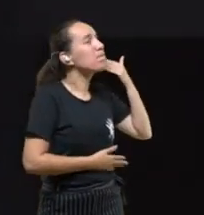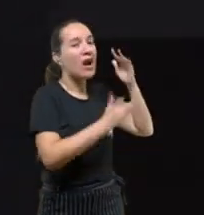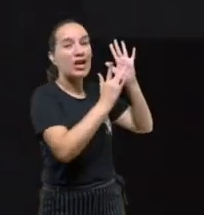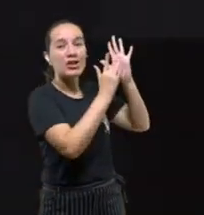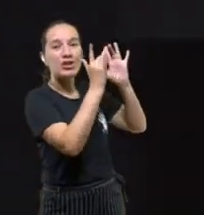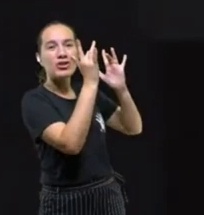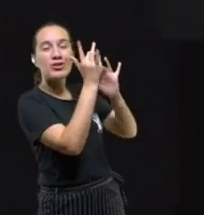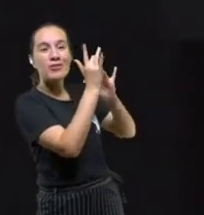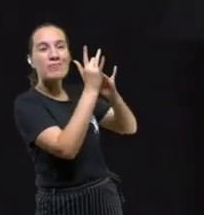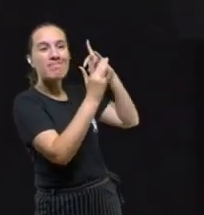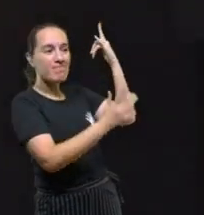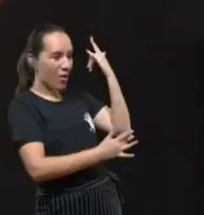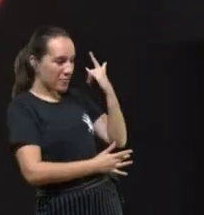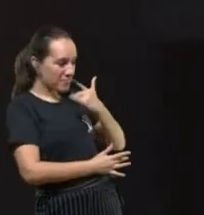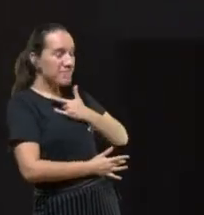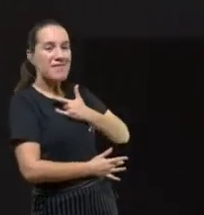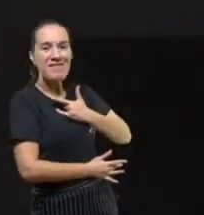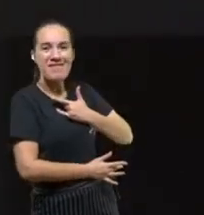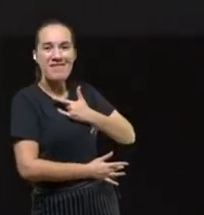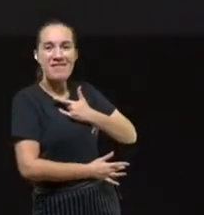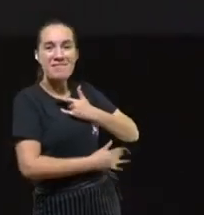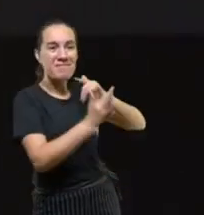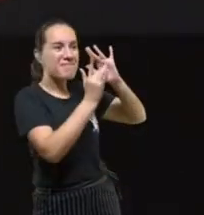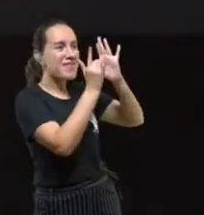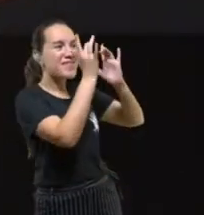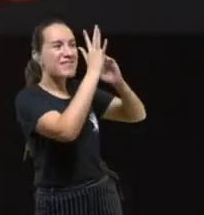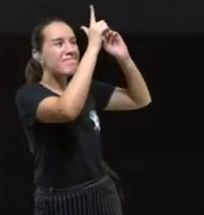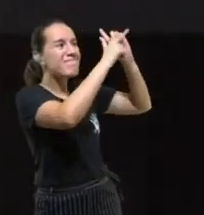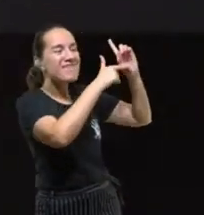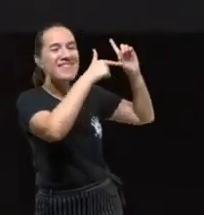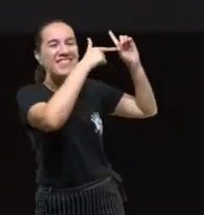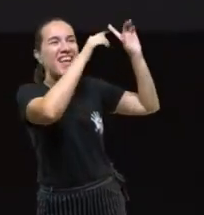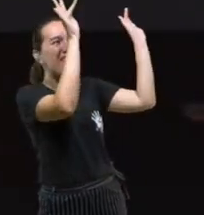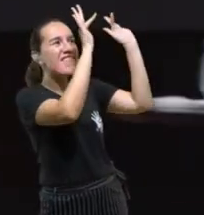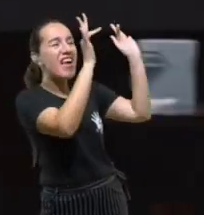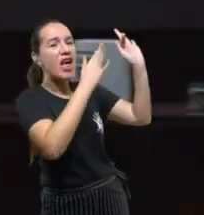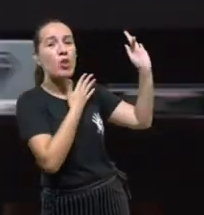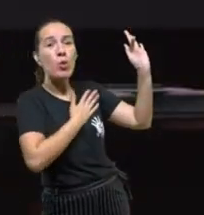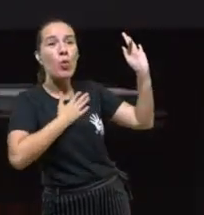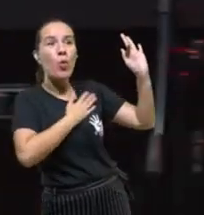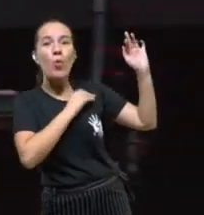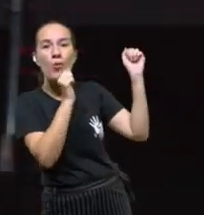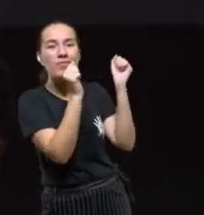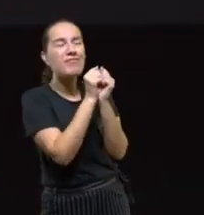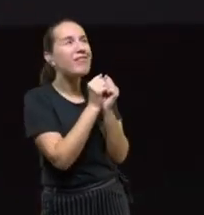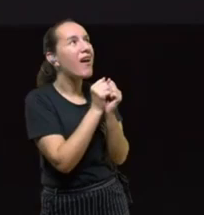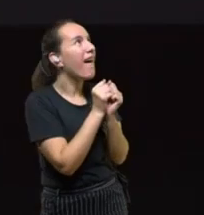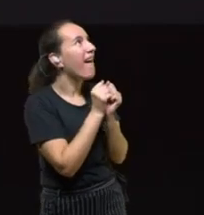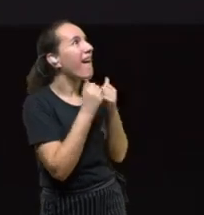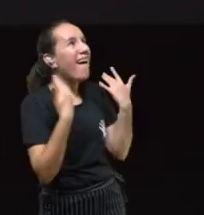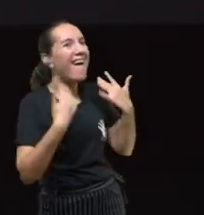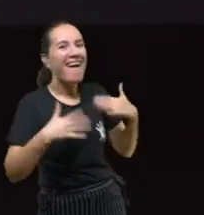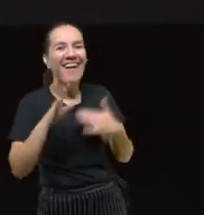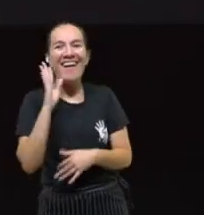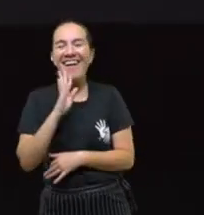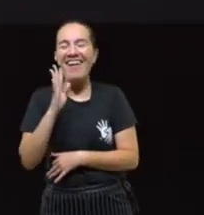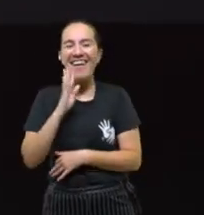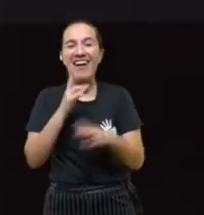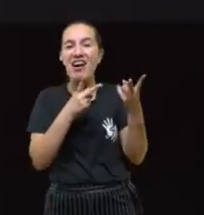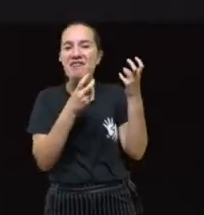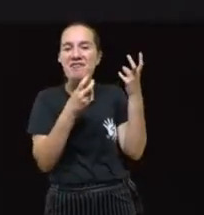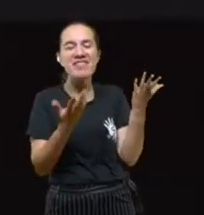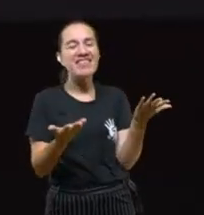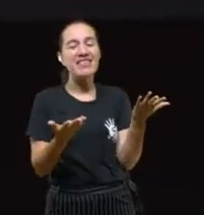tem prazer na minha presença. Sabe, e eu quero dizer para vocês, isso